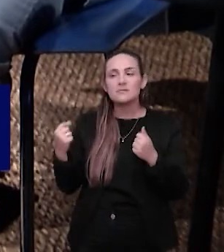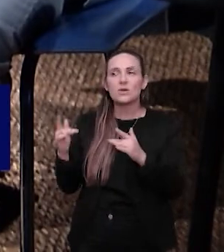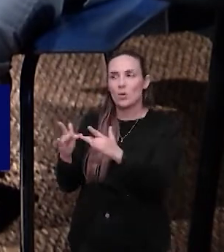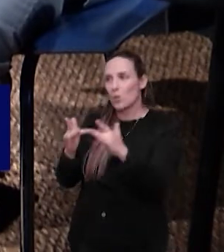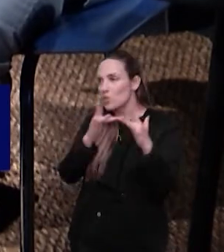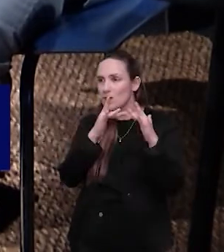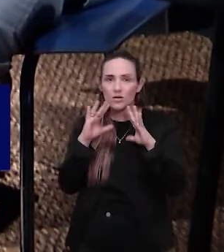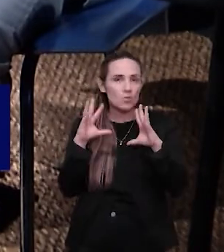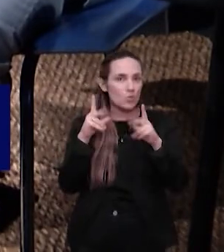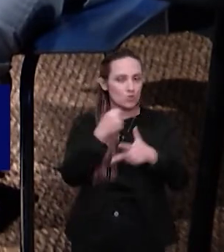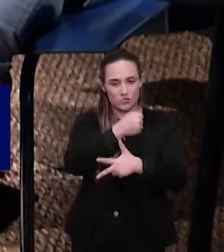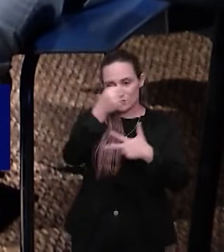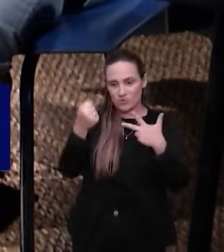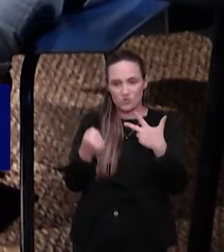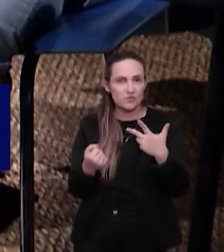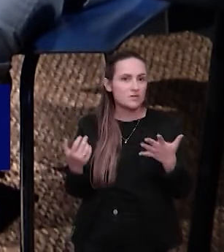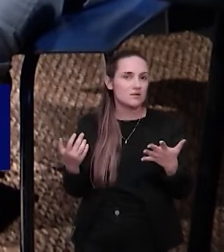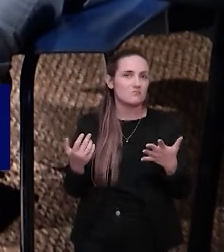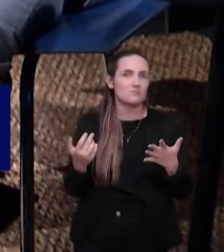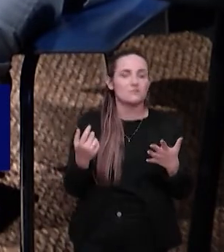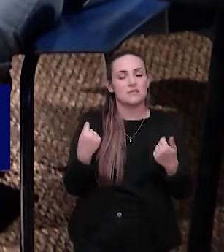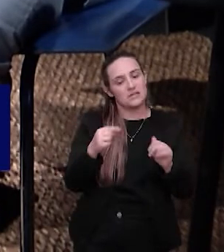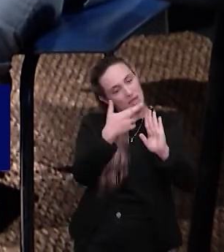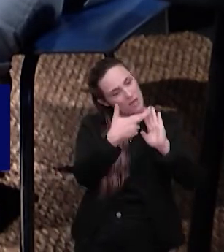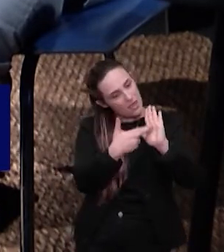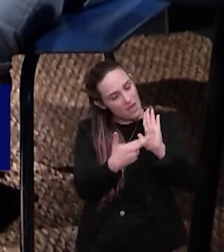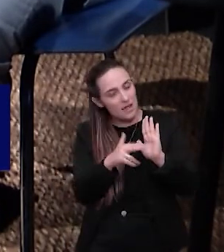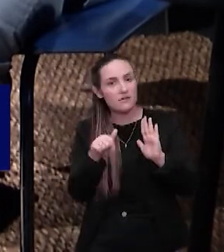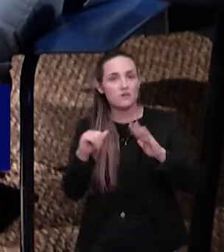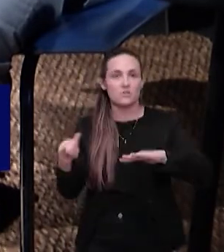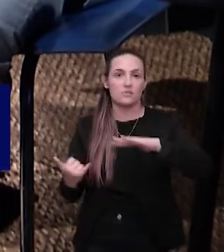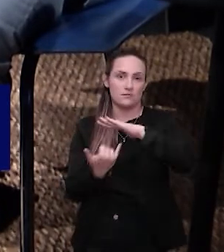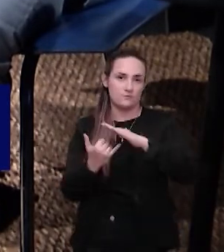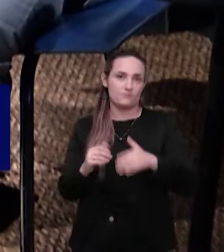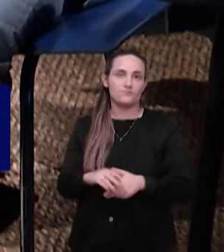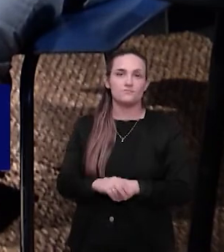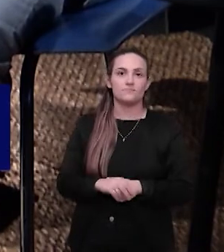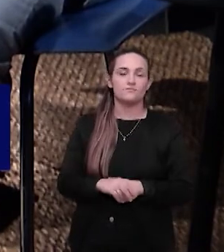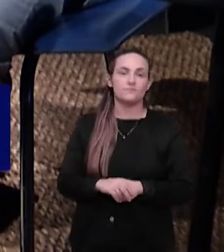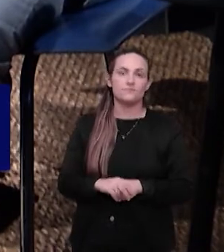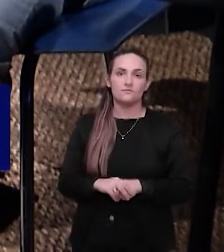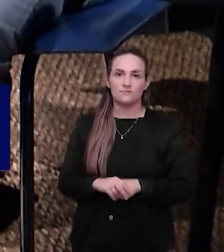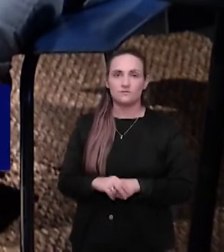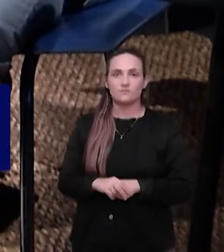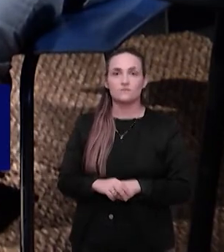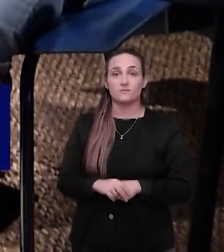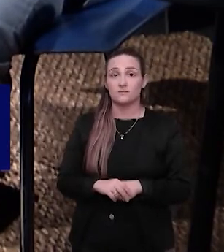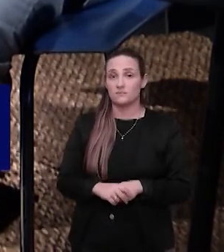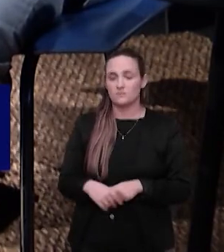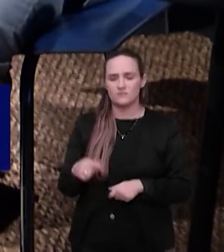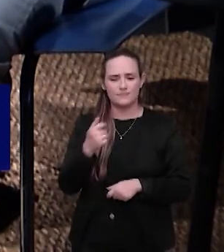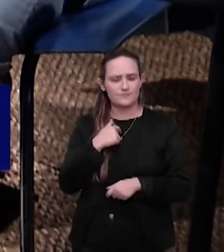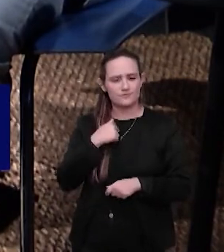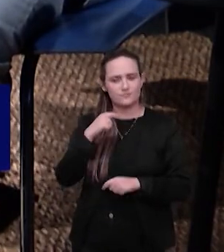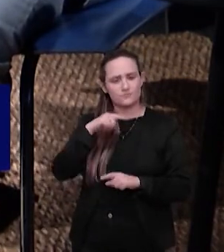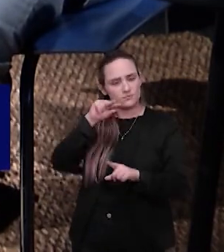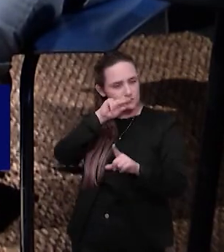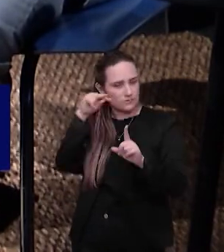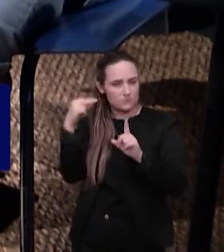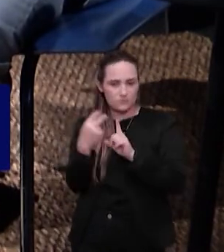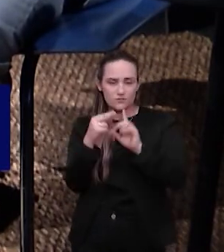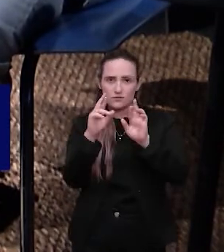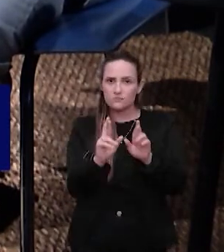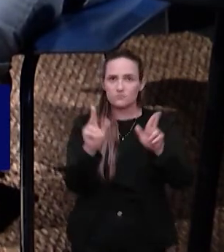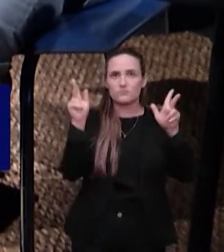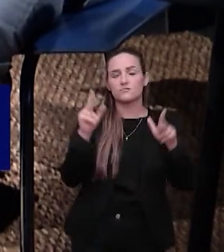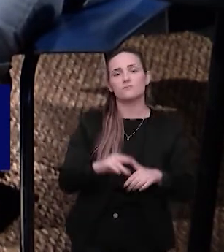dar diretriz da instituição. Eu, particularmente, tinha uma perspectiva, e venho dando agora na minha gestão um contorno diferente, sobre o que eu espero